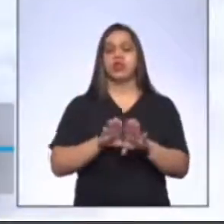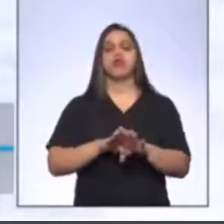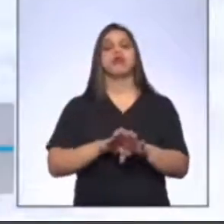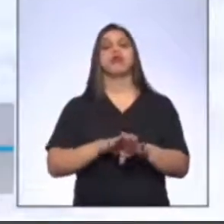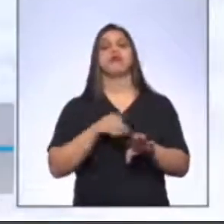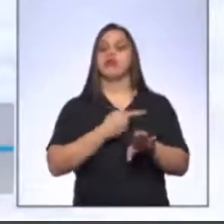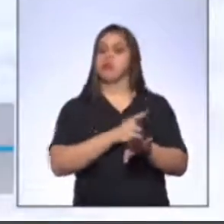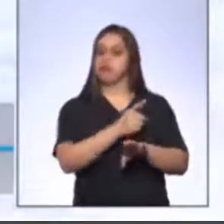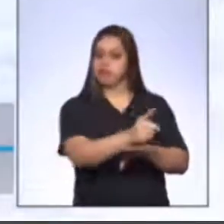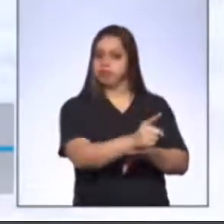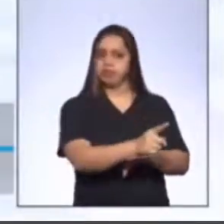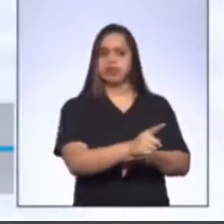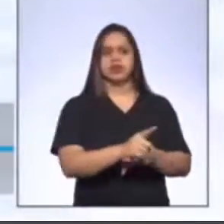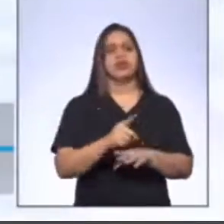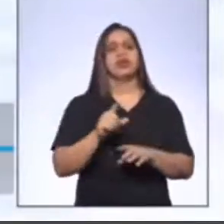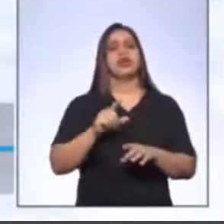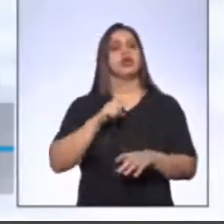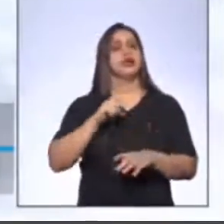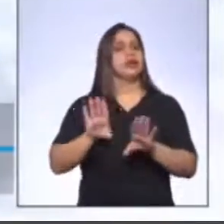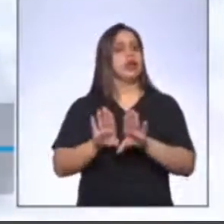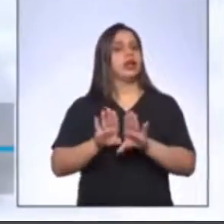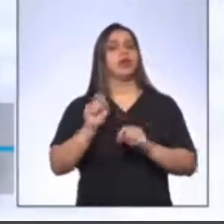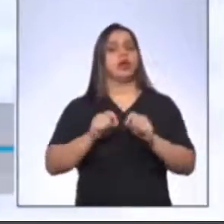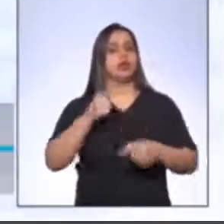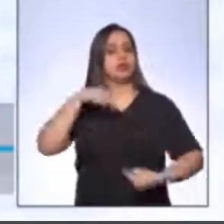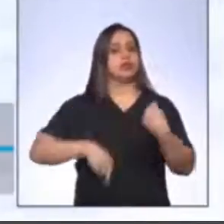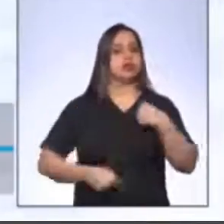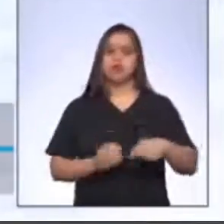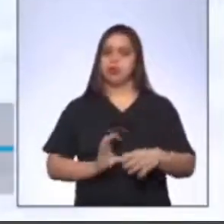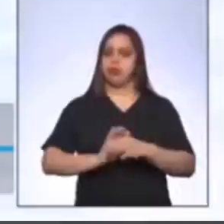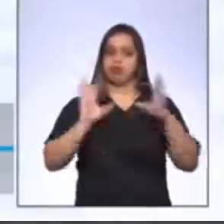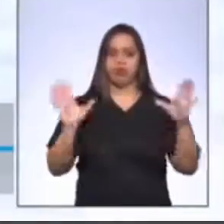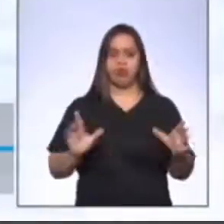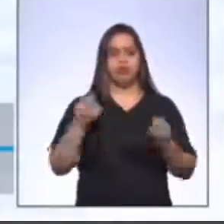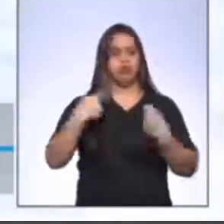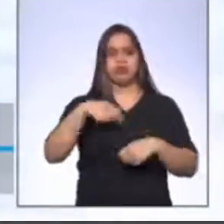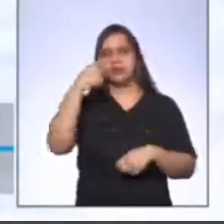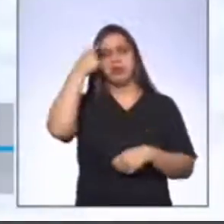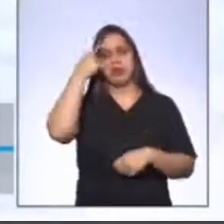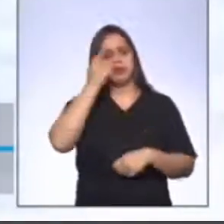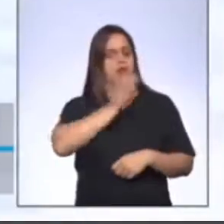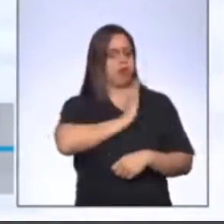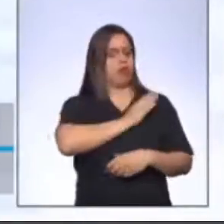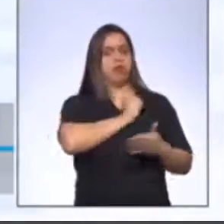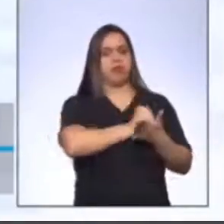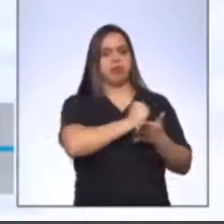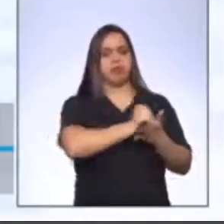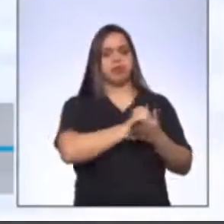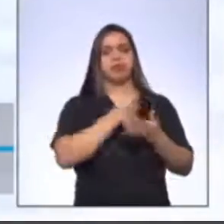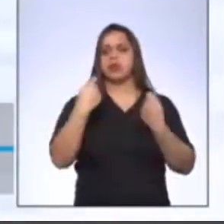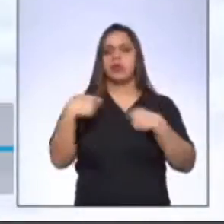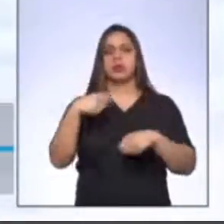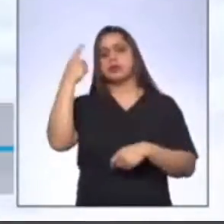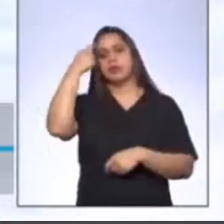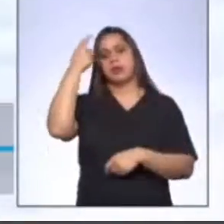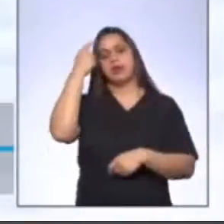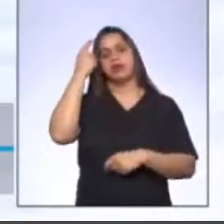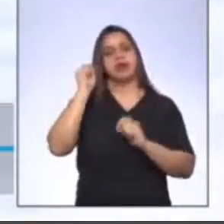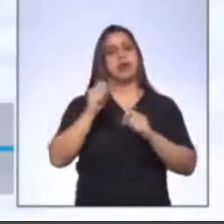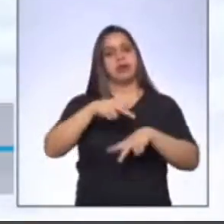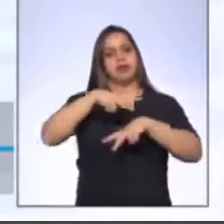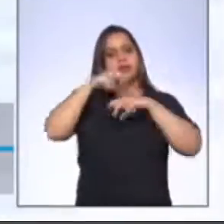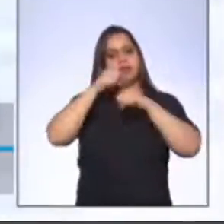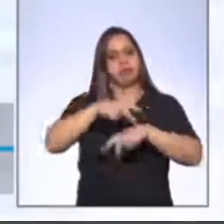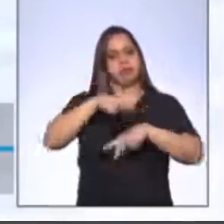ficar vivo sem precisa pensar para respirar um sua pensar para o seu coração bater né muitas coisas você o seu corpo toma